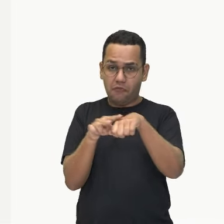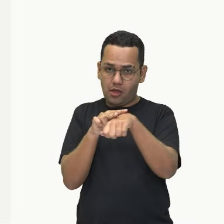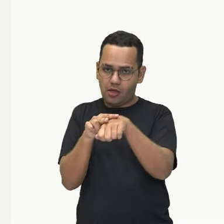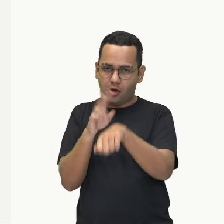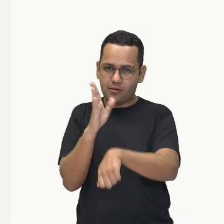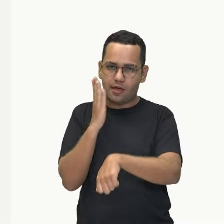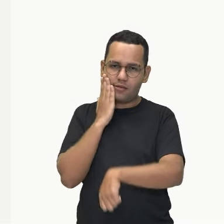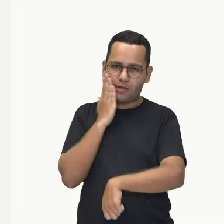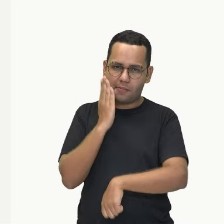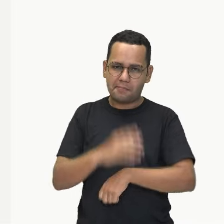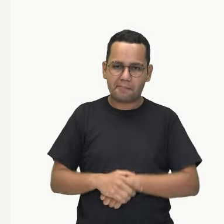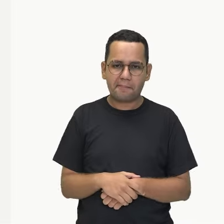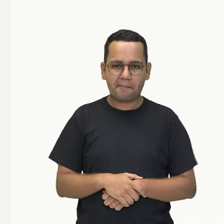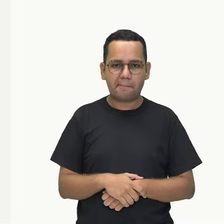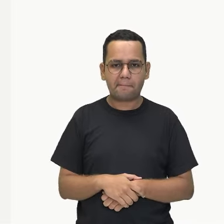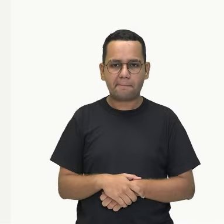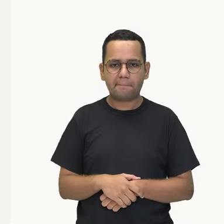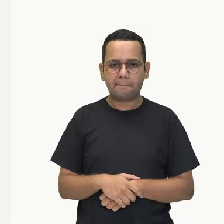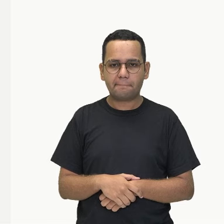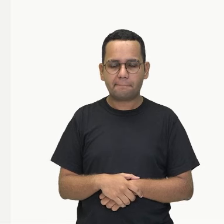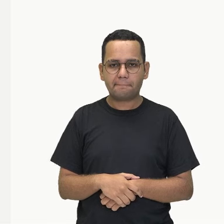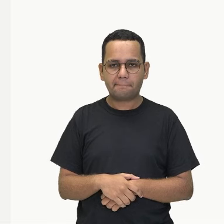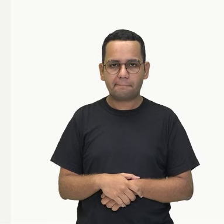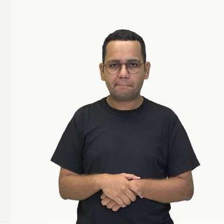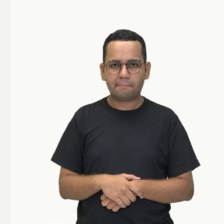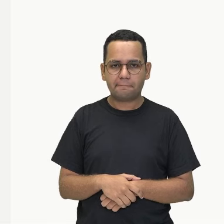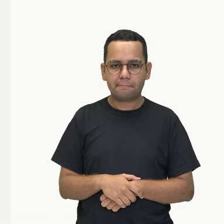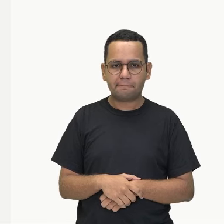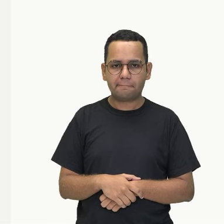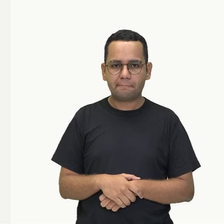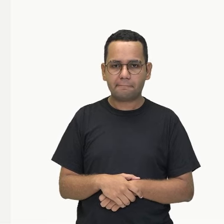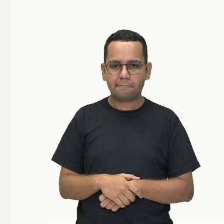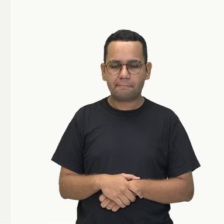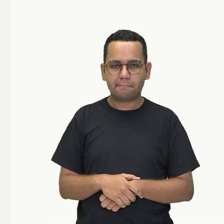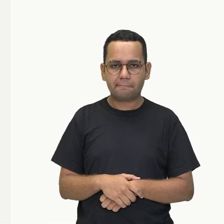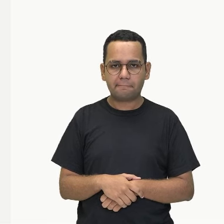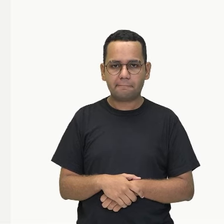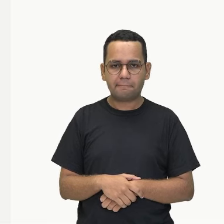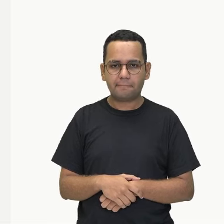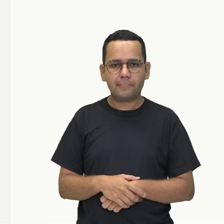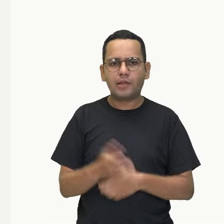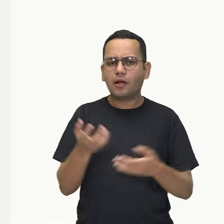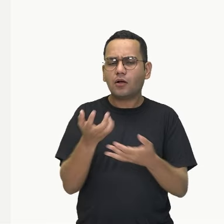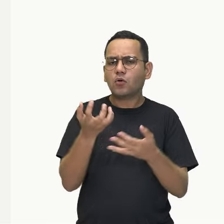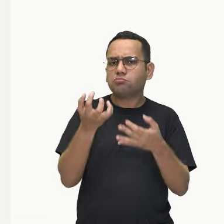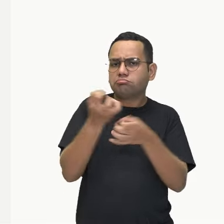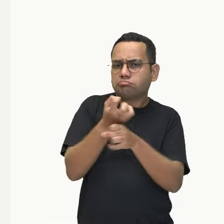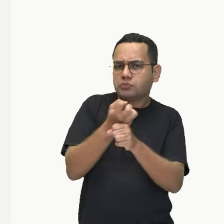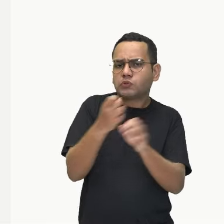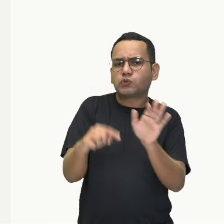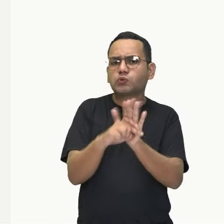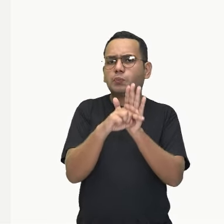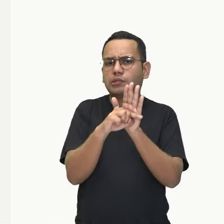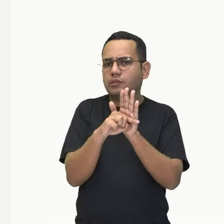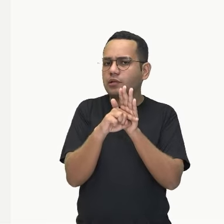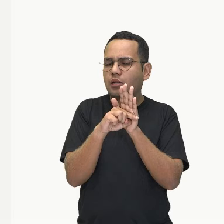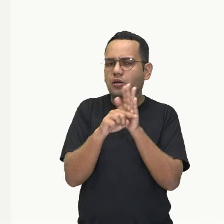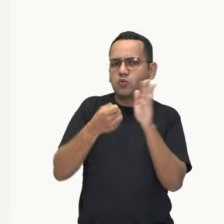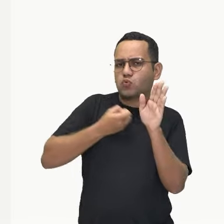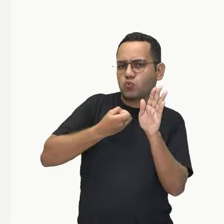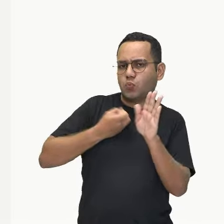agora, nós vamos subtrair os coeficientes. Como assim subtrair os coeficientes,